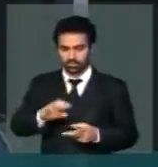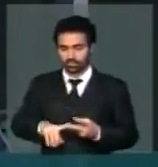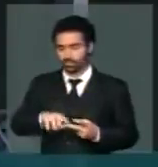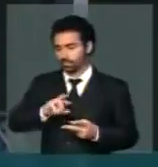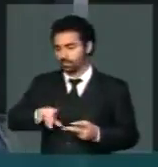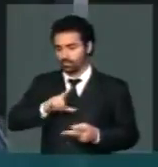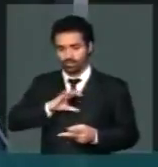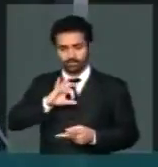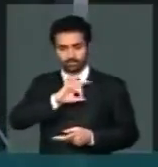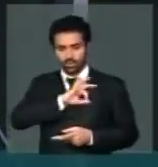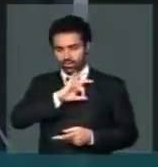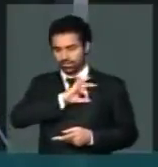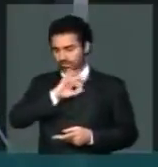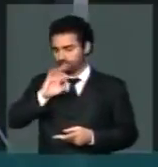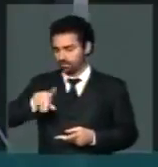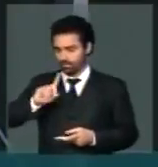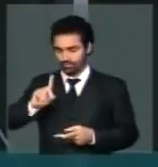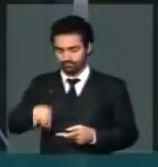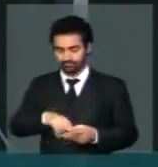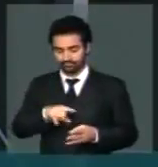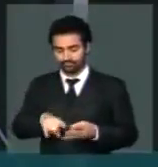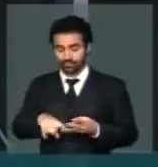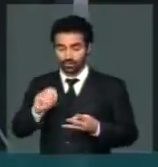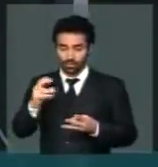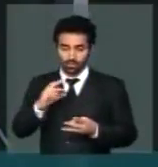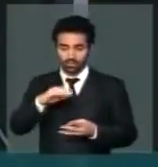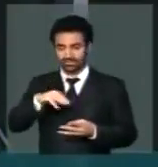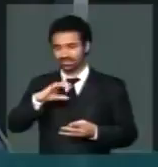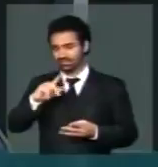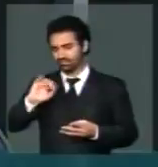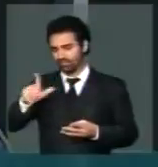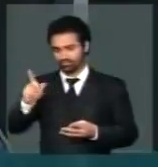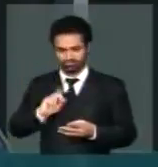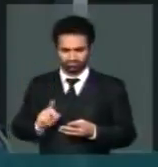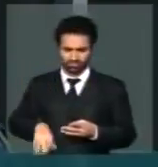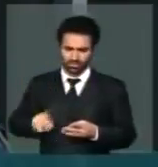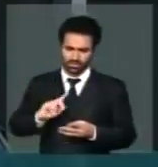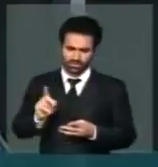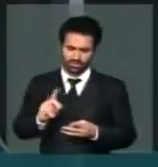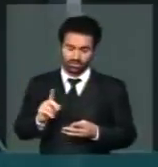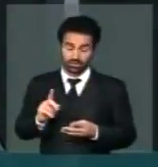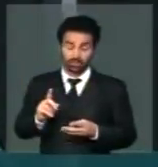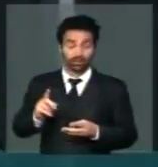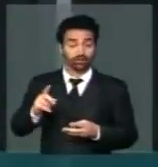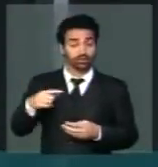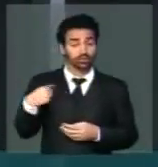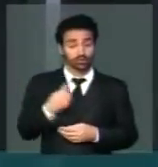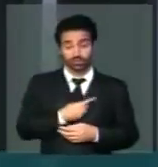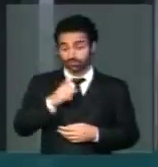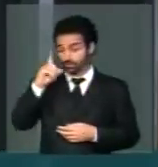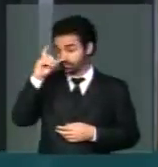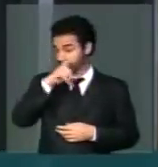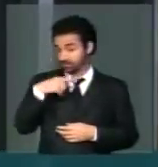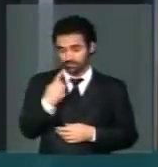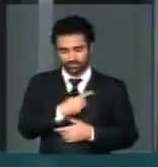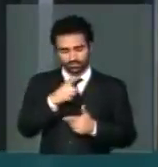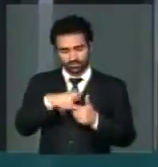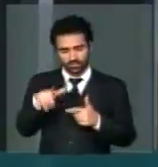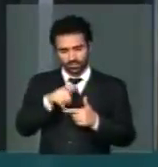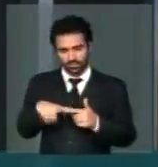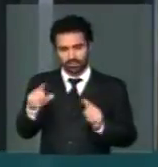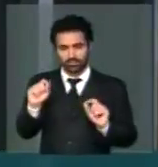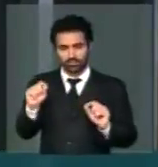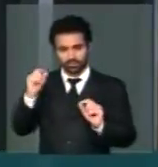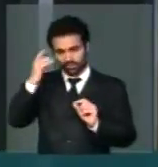policial militar, não é com policial civil, não. A nossa dificuldade e o nosso problema é exatamente com